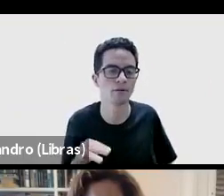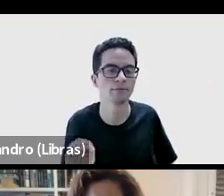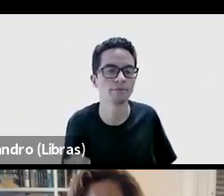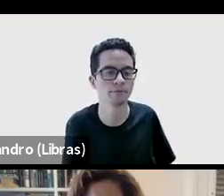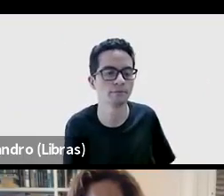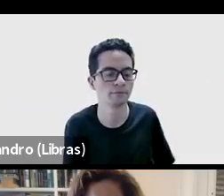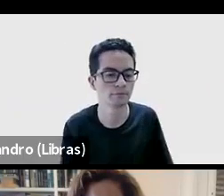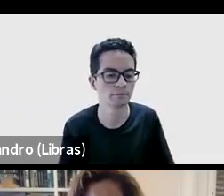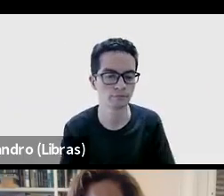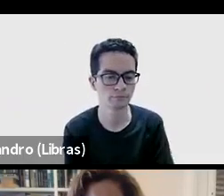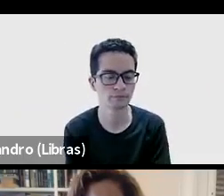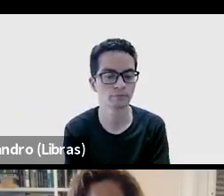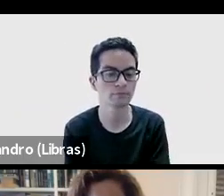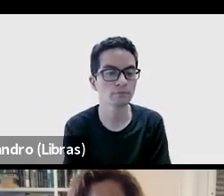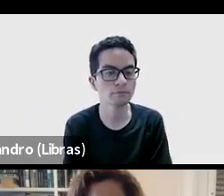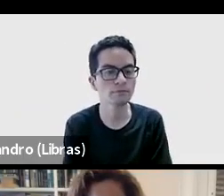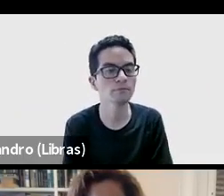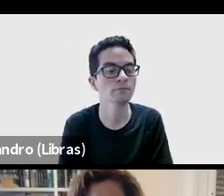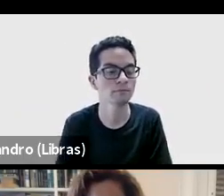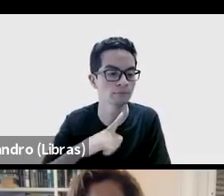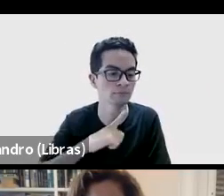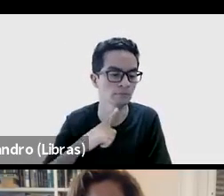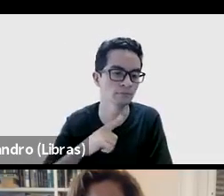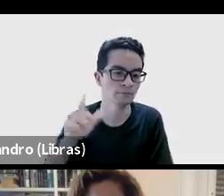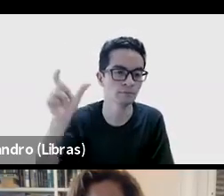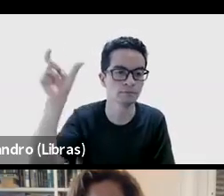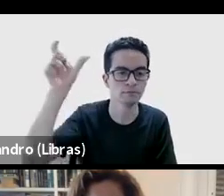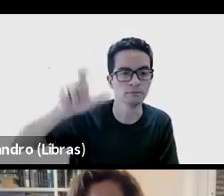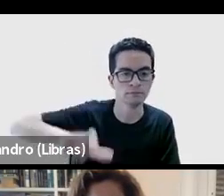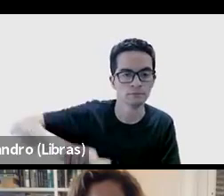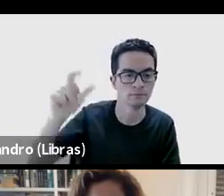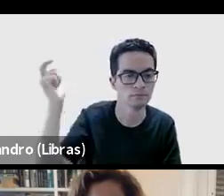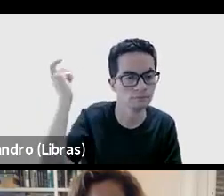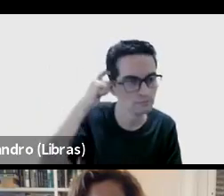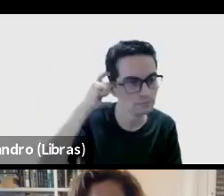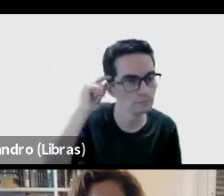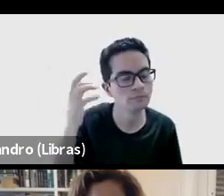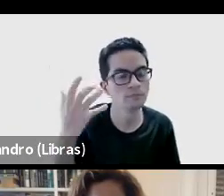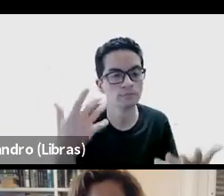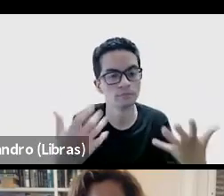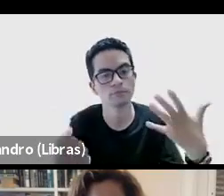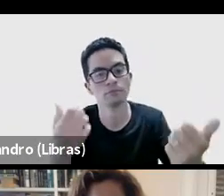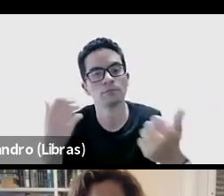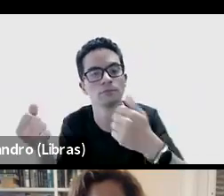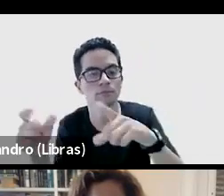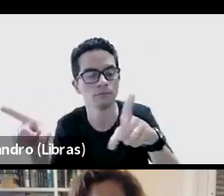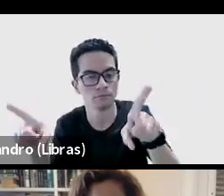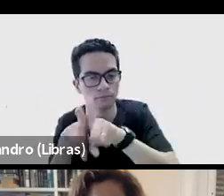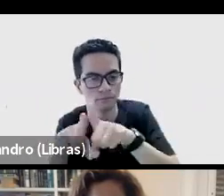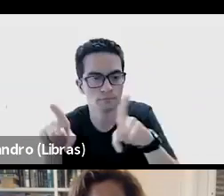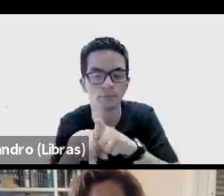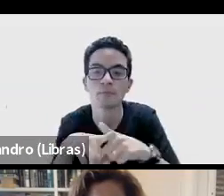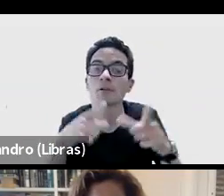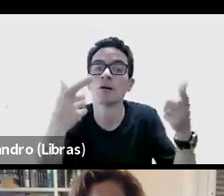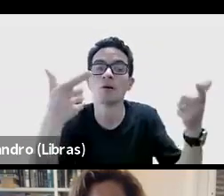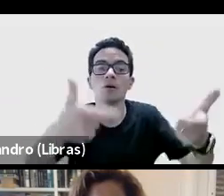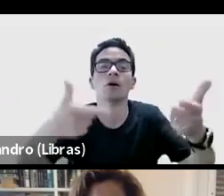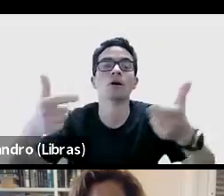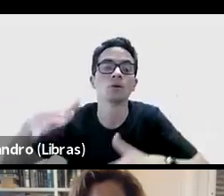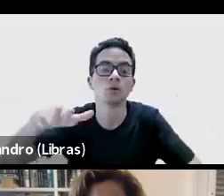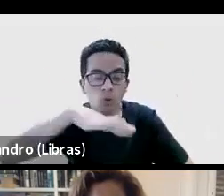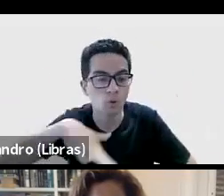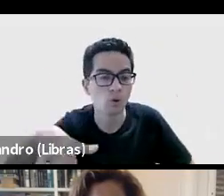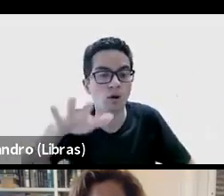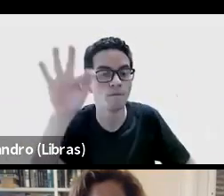o capital acadêmico que ele tem, né, em termos de reconhecimento, né, nos espaços da universidade,